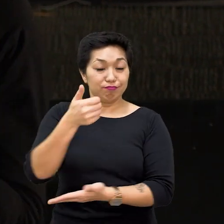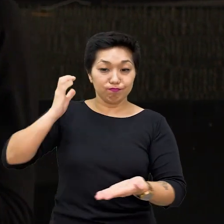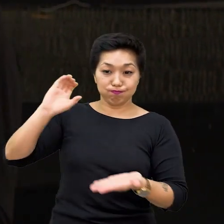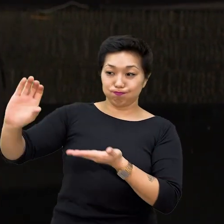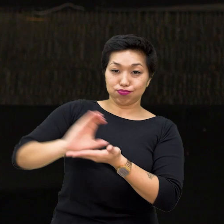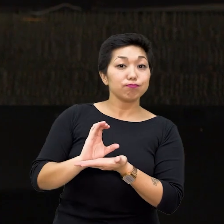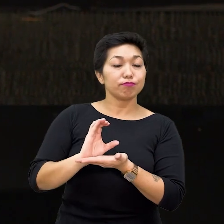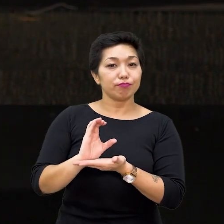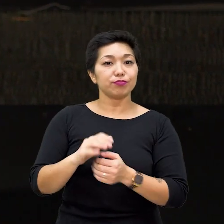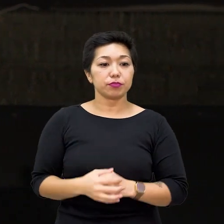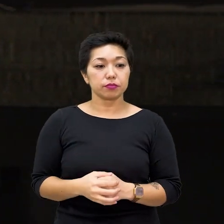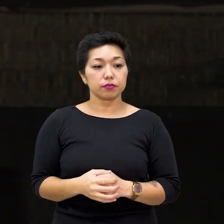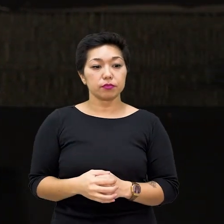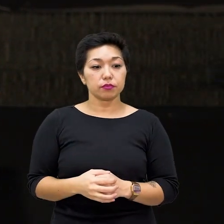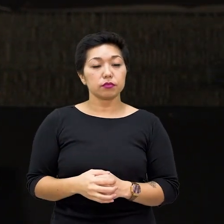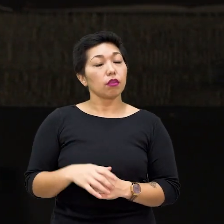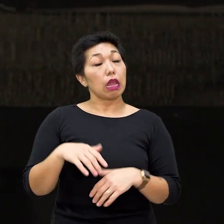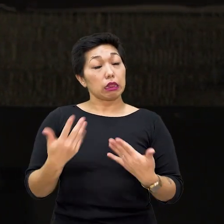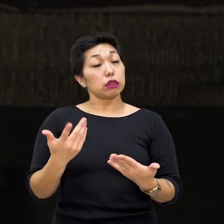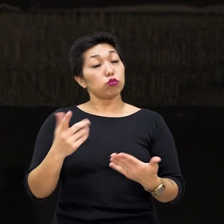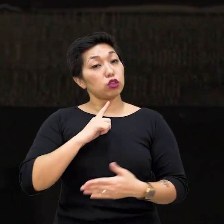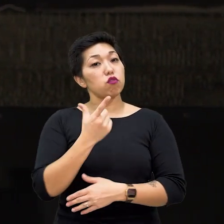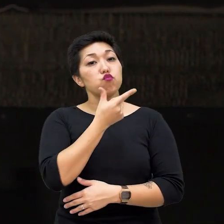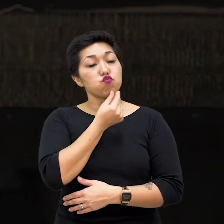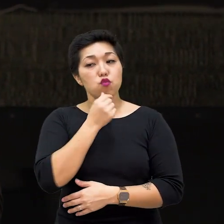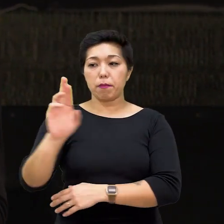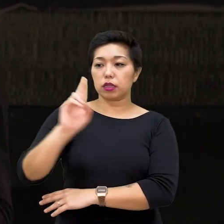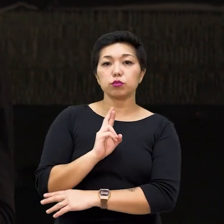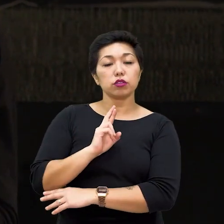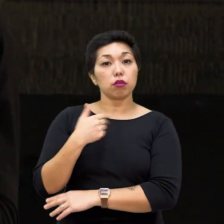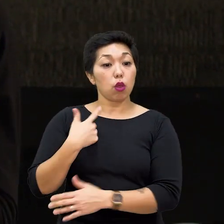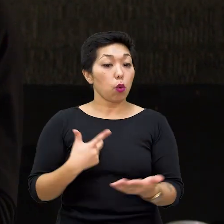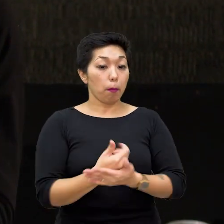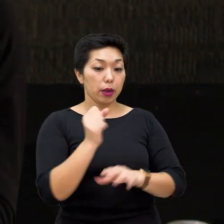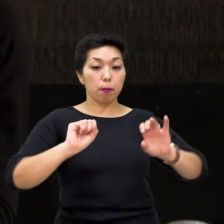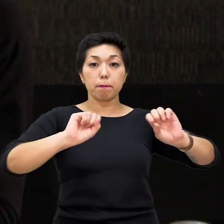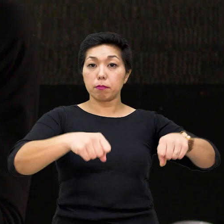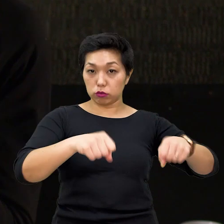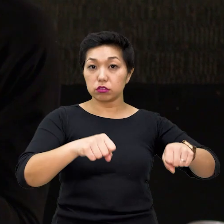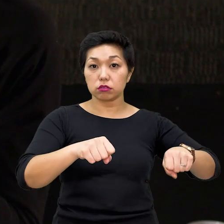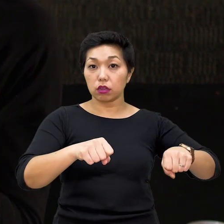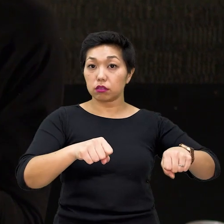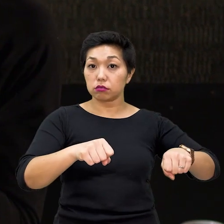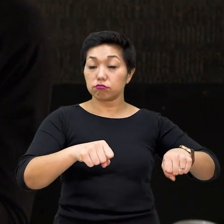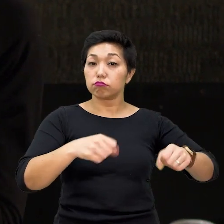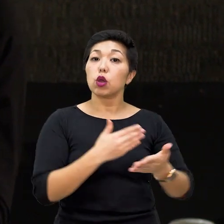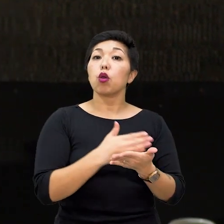aí, o rapaz nos falou, eu comprei uma motocicleta e passei